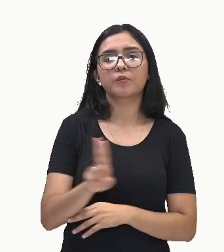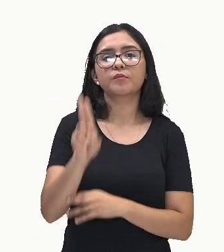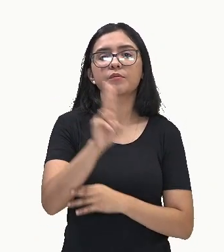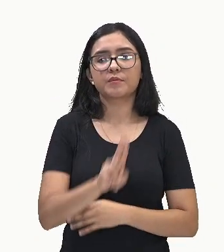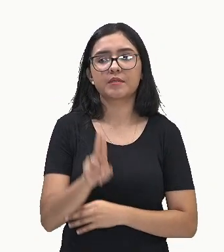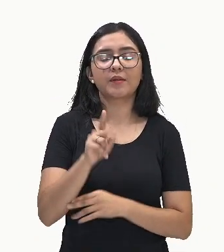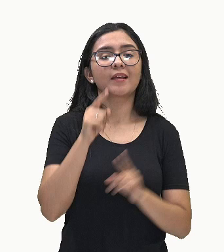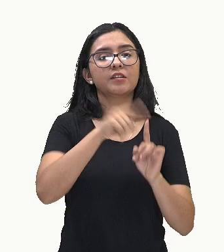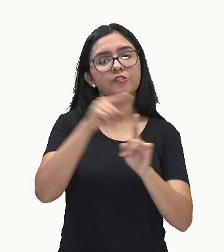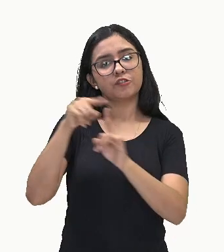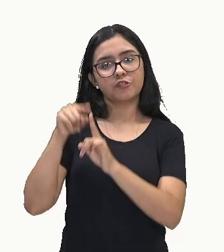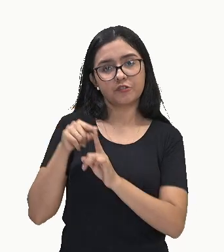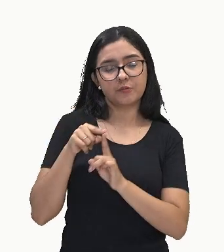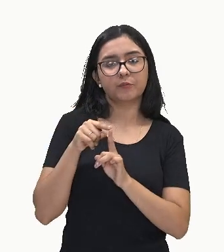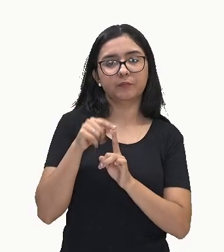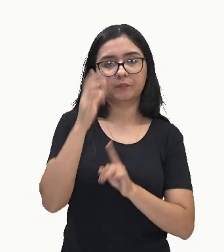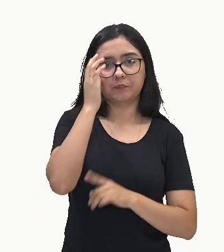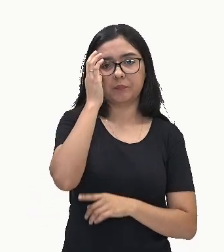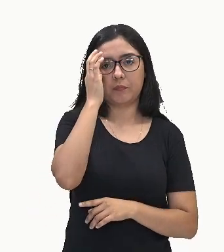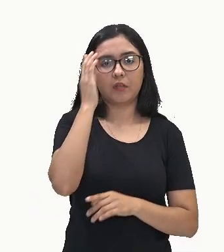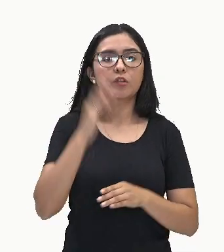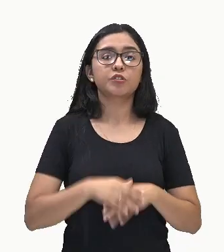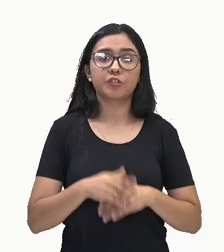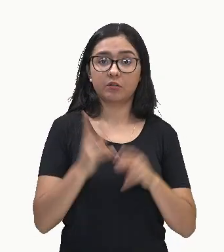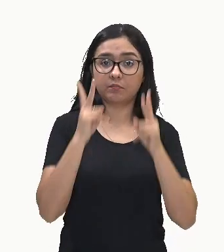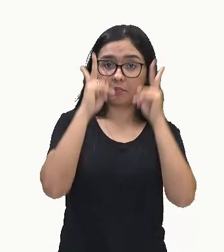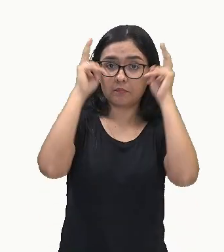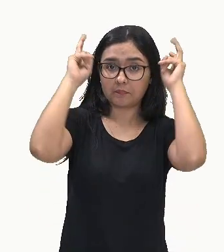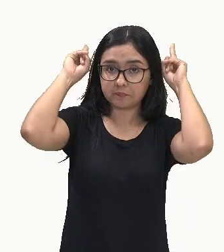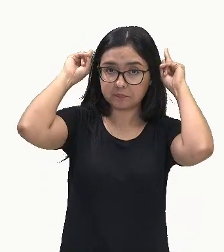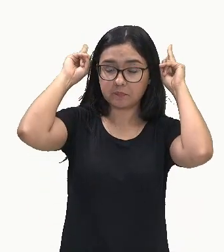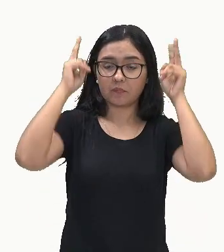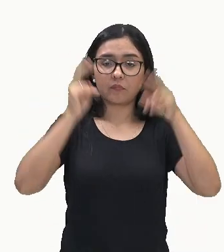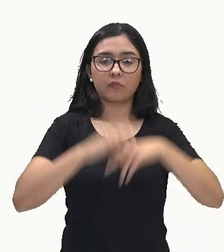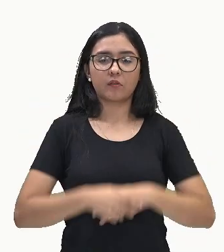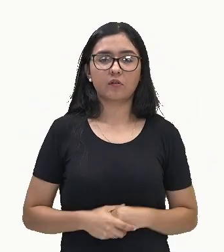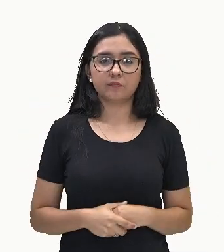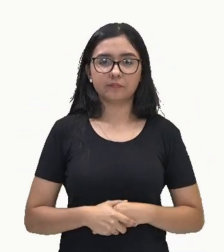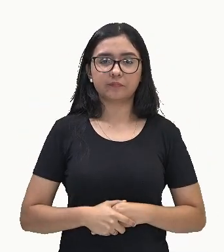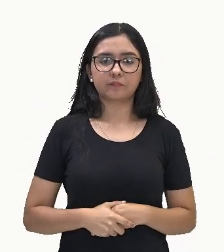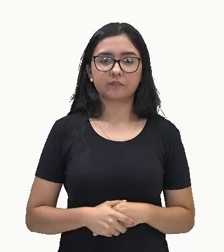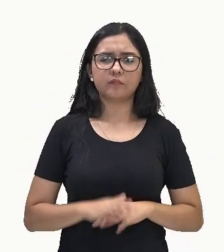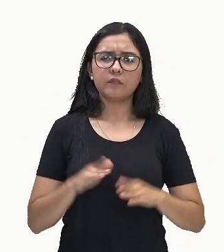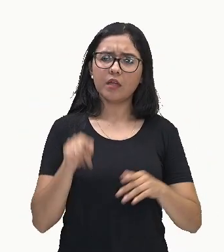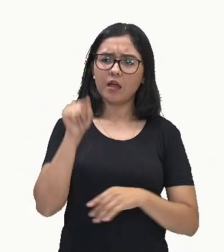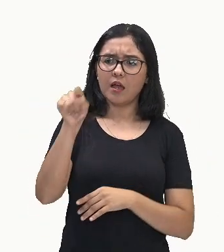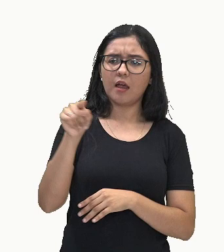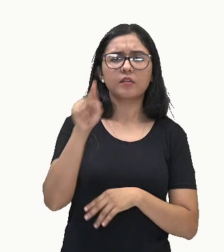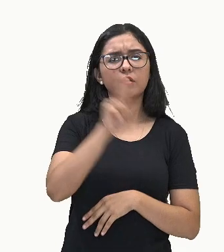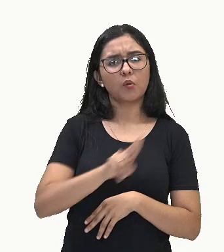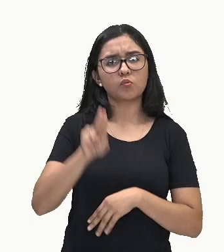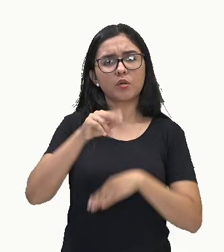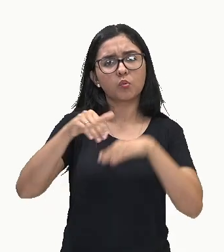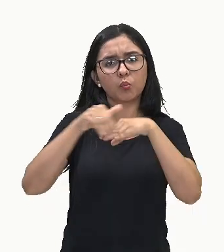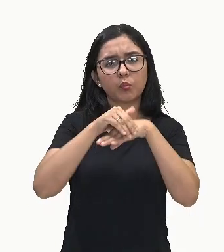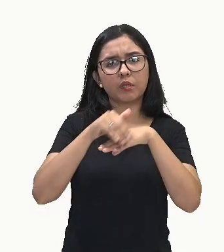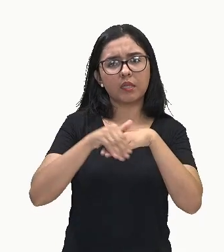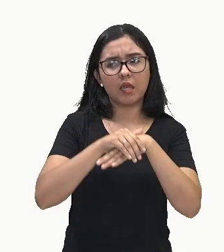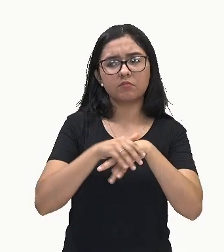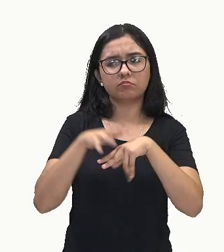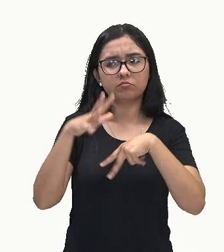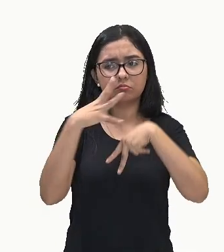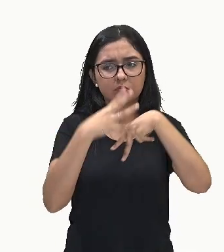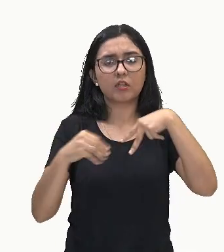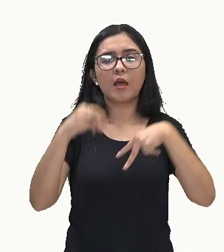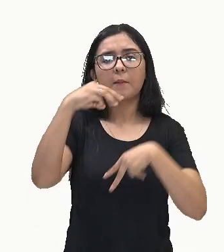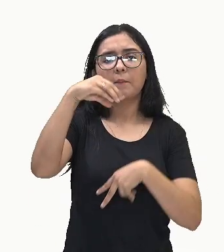corte de cabelo específico né o degrade e tudo mais né ah o cara tá usando um tênis da moda porque aquele tênis